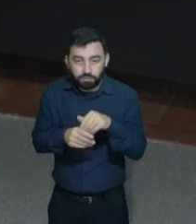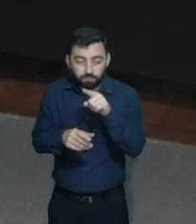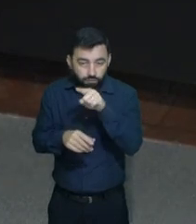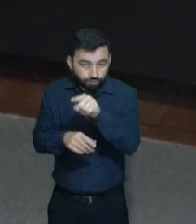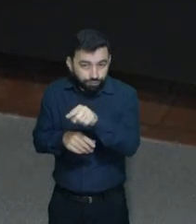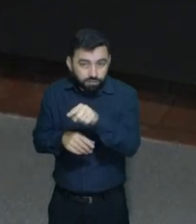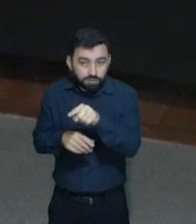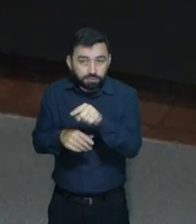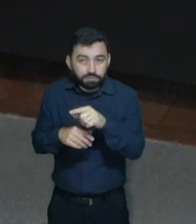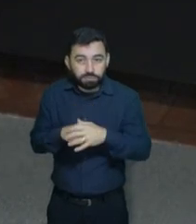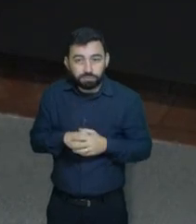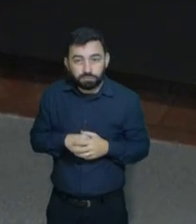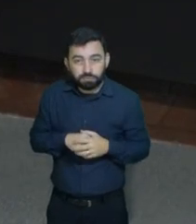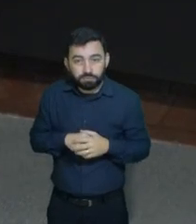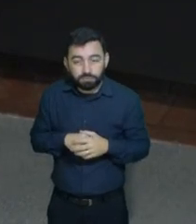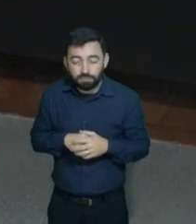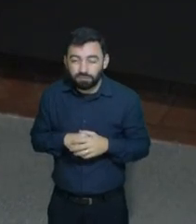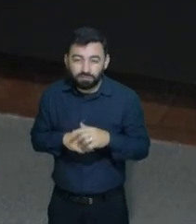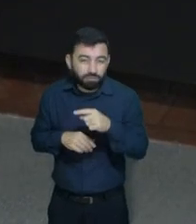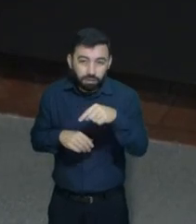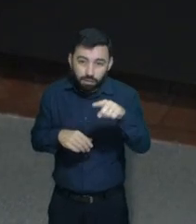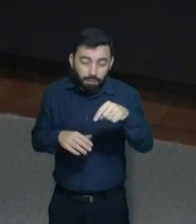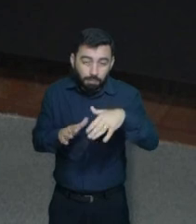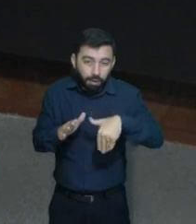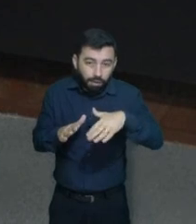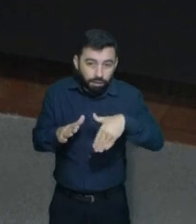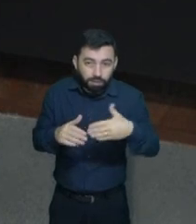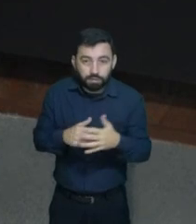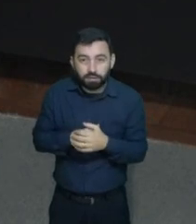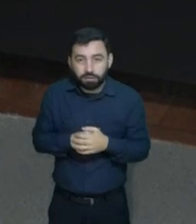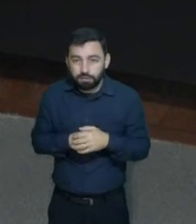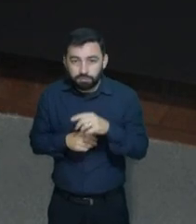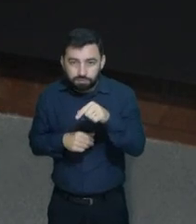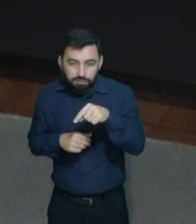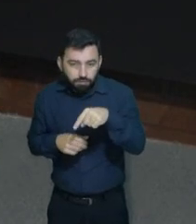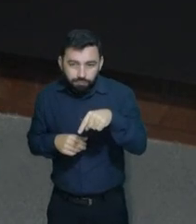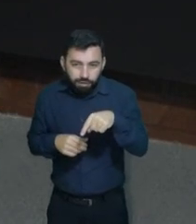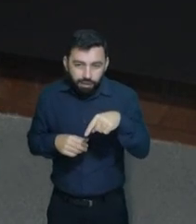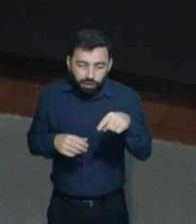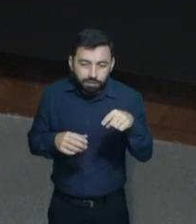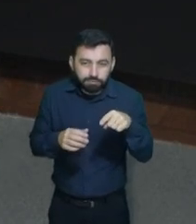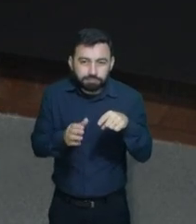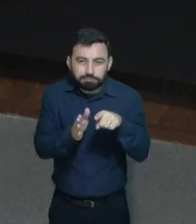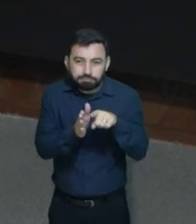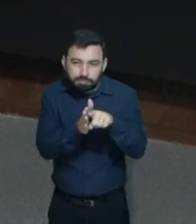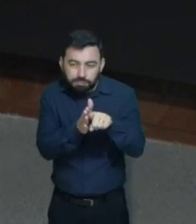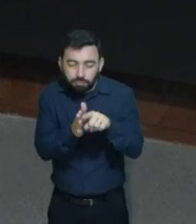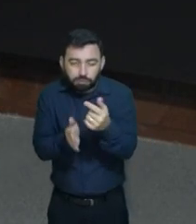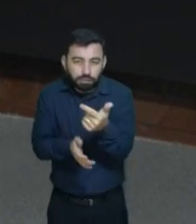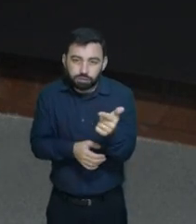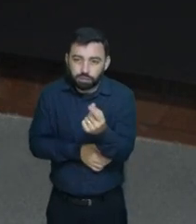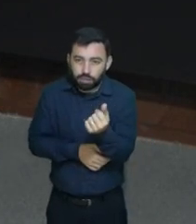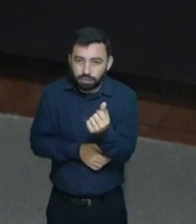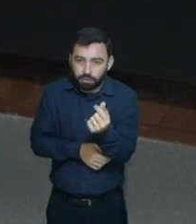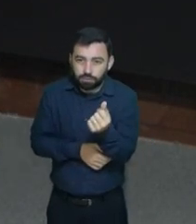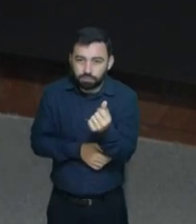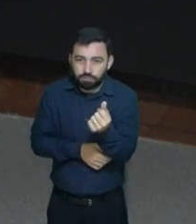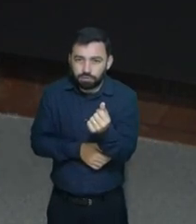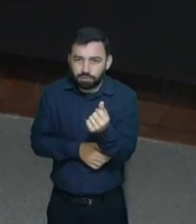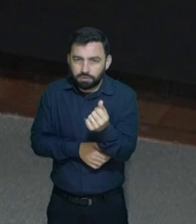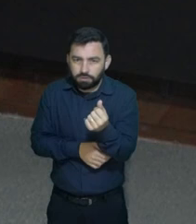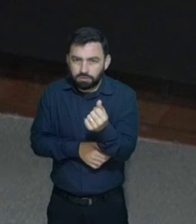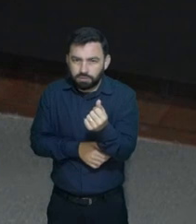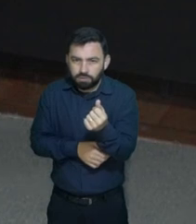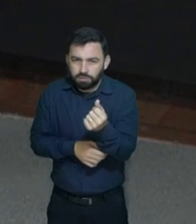Então, você vai ter... você não vai poder ir mais na praia, você não vai usufruir daquilo, porque você não tem dinheiro para aquilo, tá? E